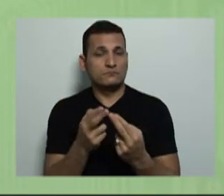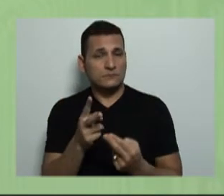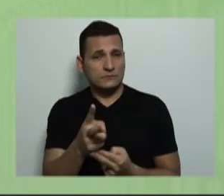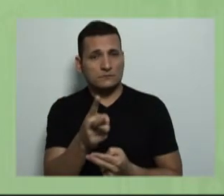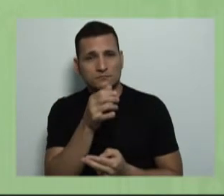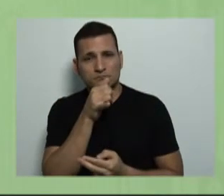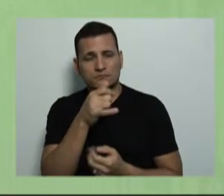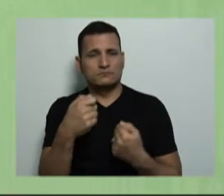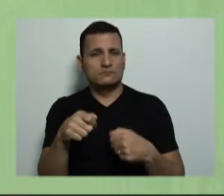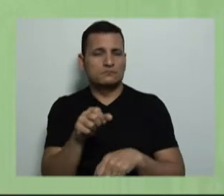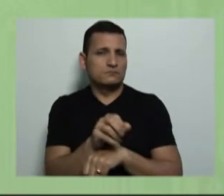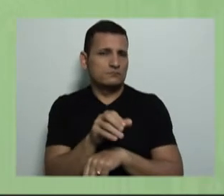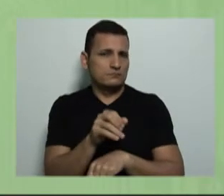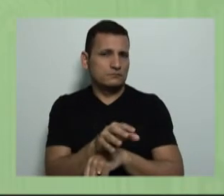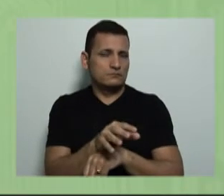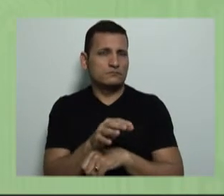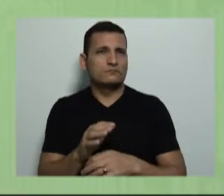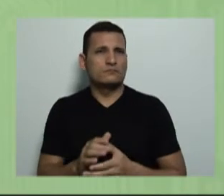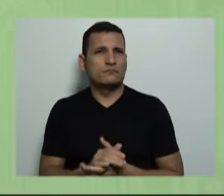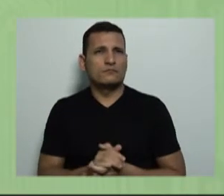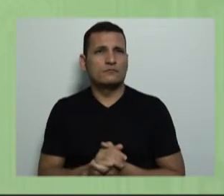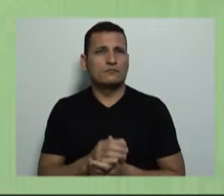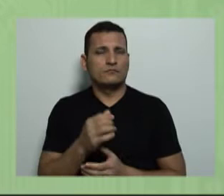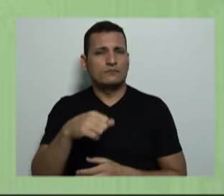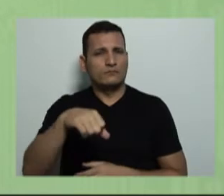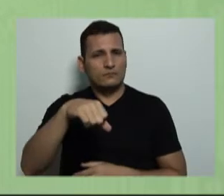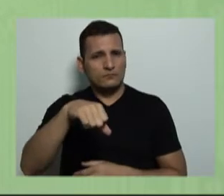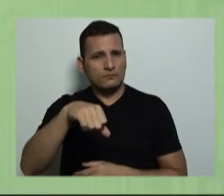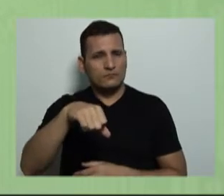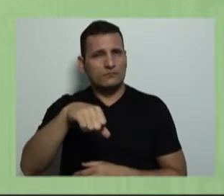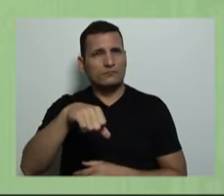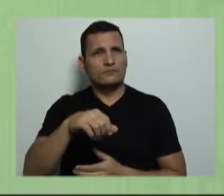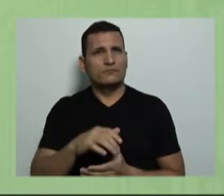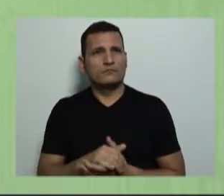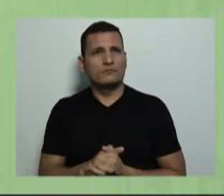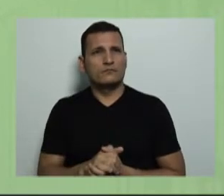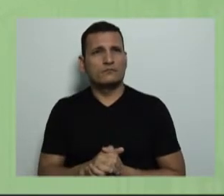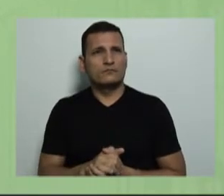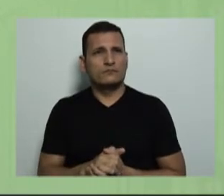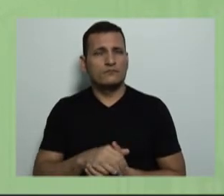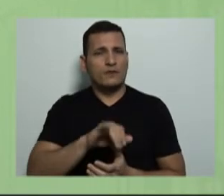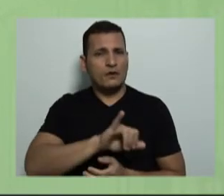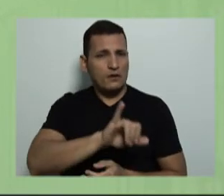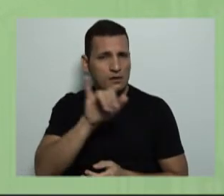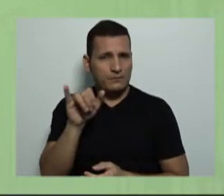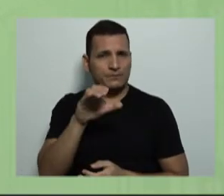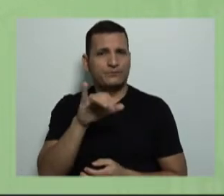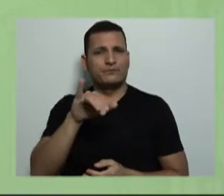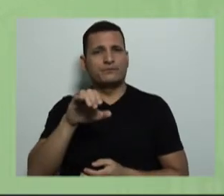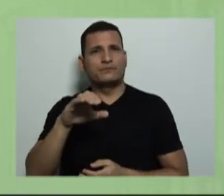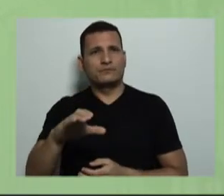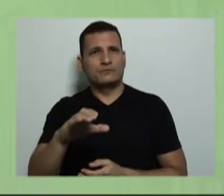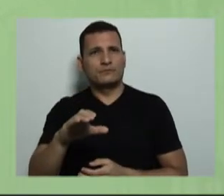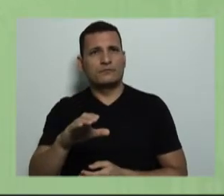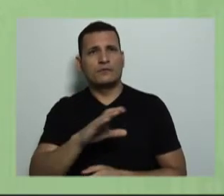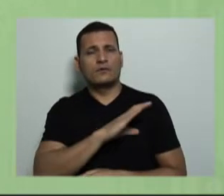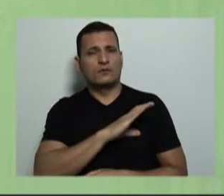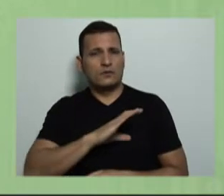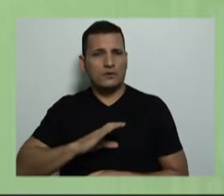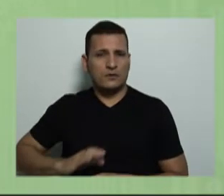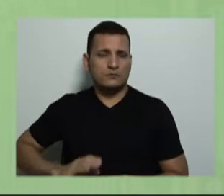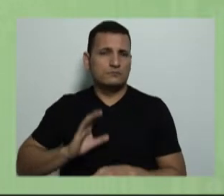e otimização do estágio. Nono, comunicar à CIEC e coordenação de curso